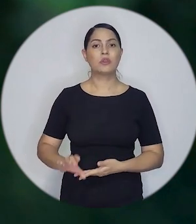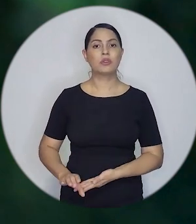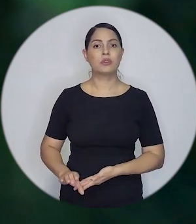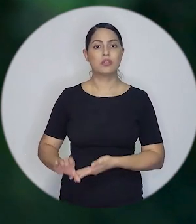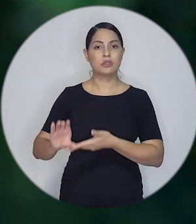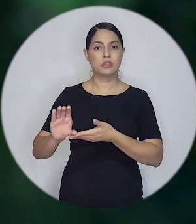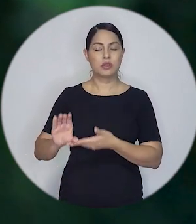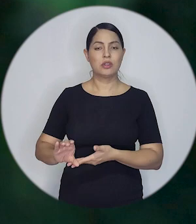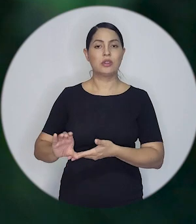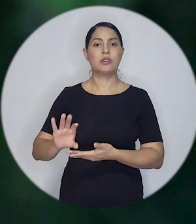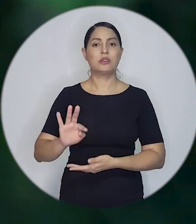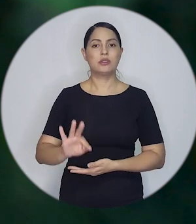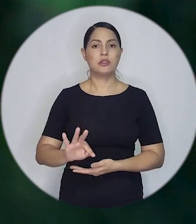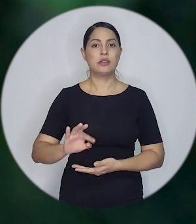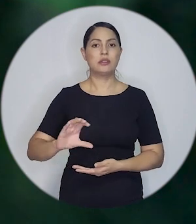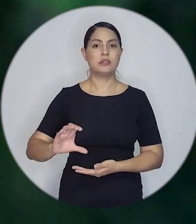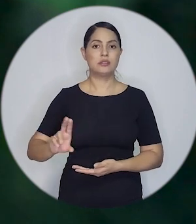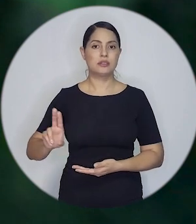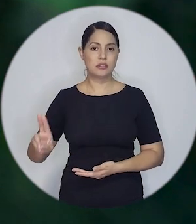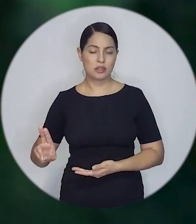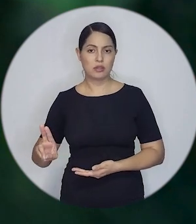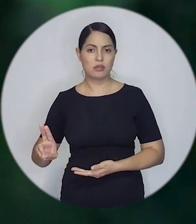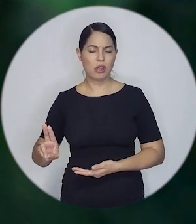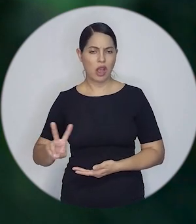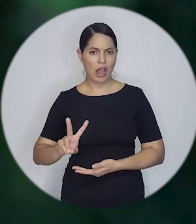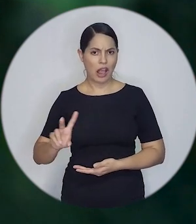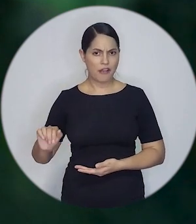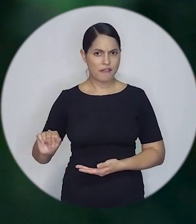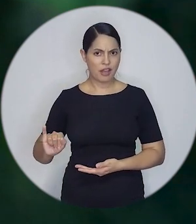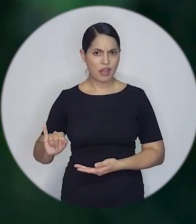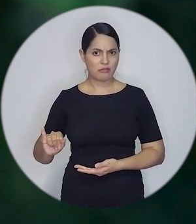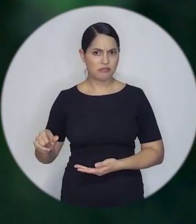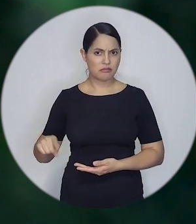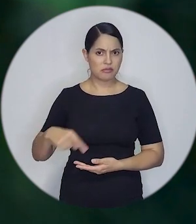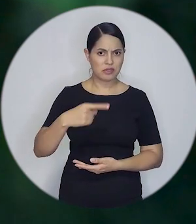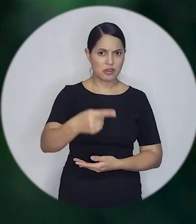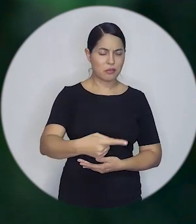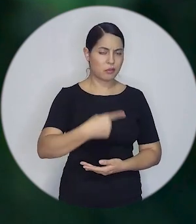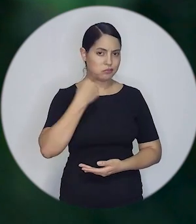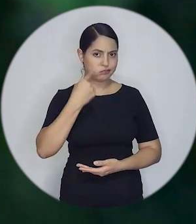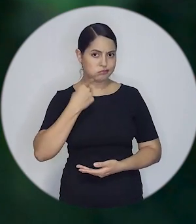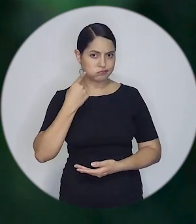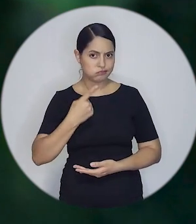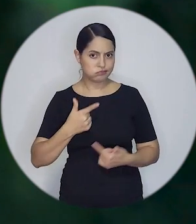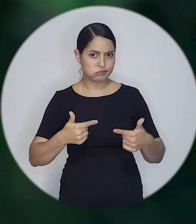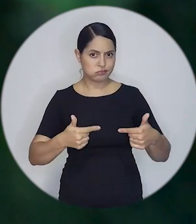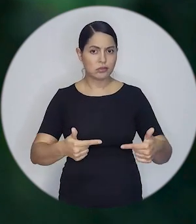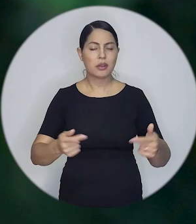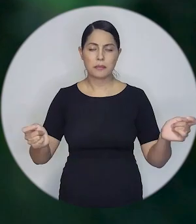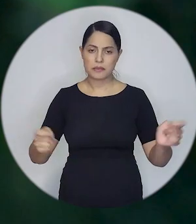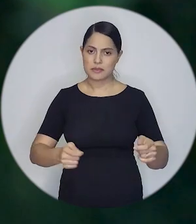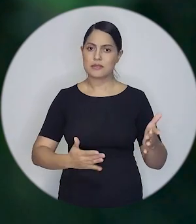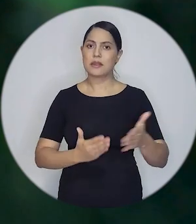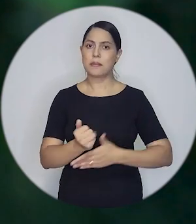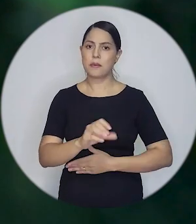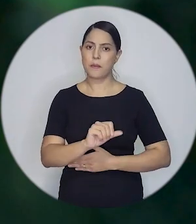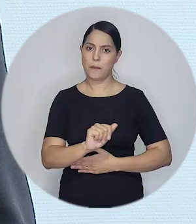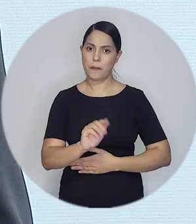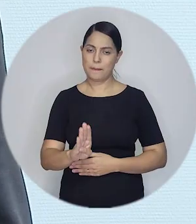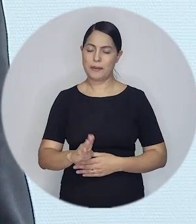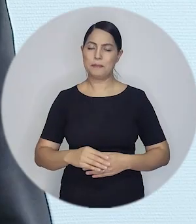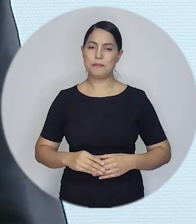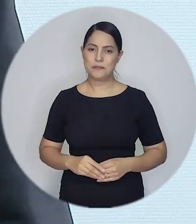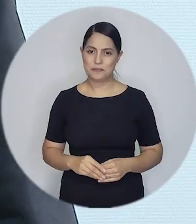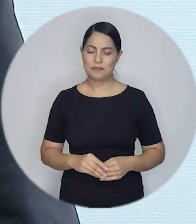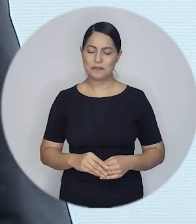e optarem por exercer advocacia precisam da aprovação do exame de ordem. Os detalhes você confere agora na entrevista.